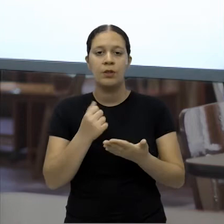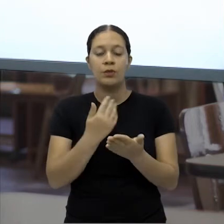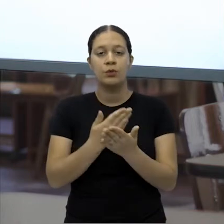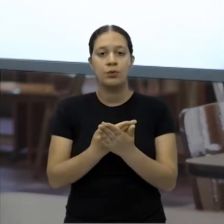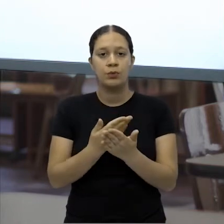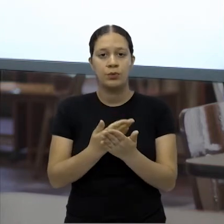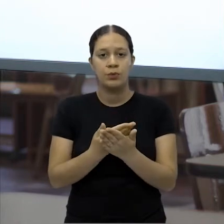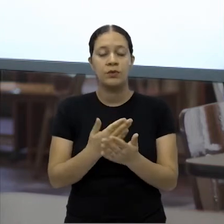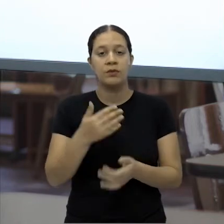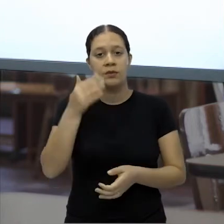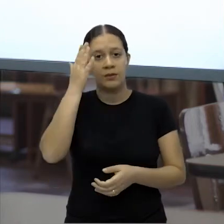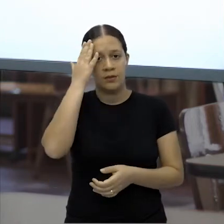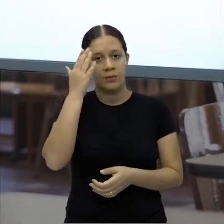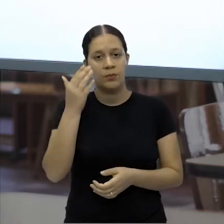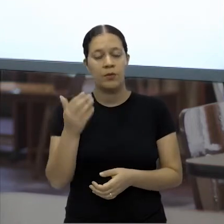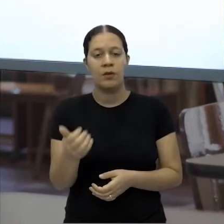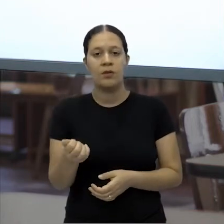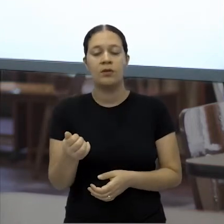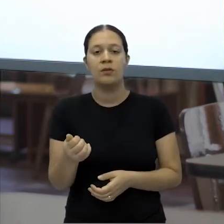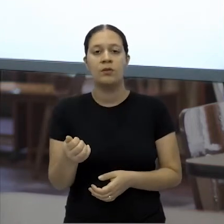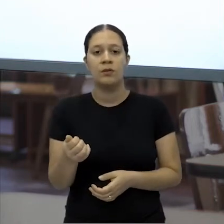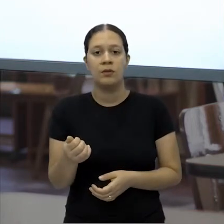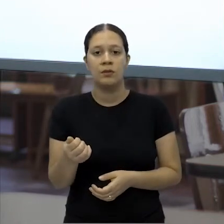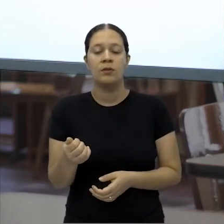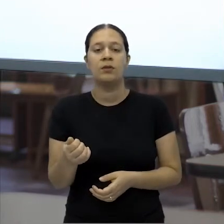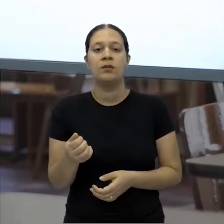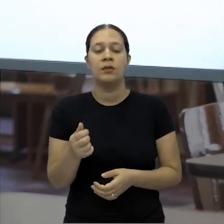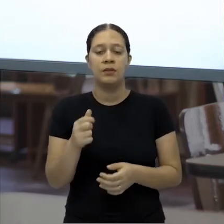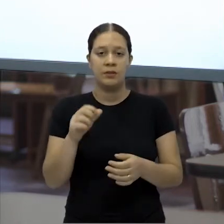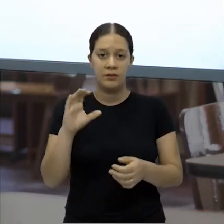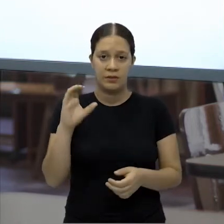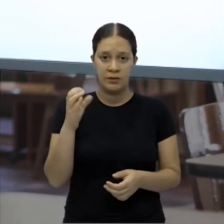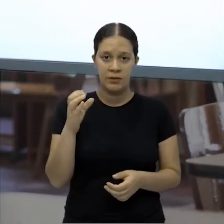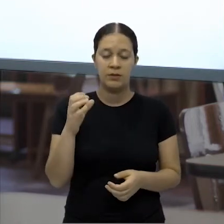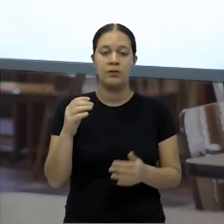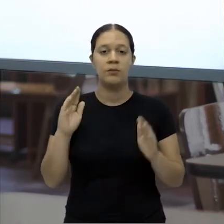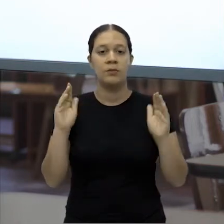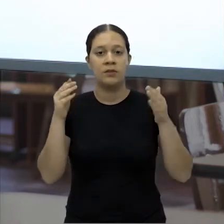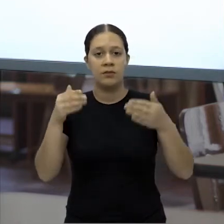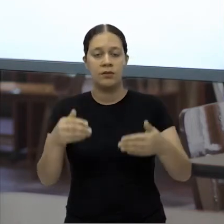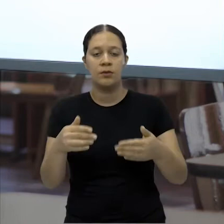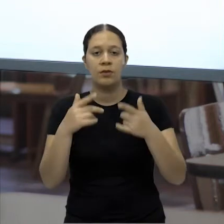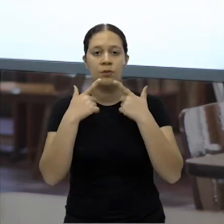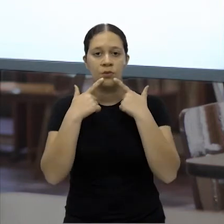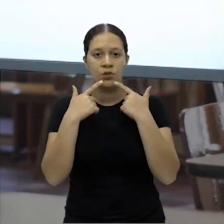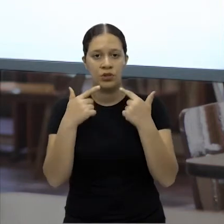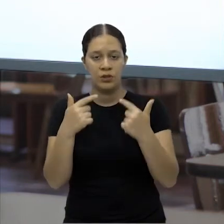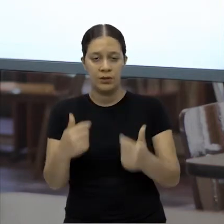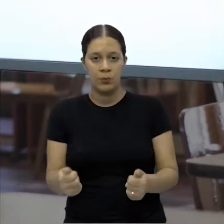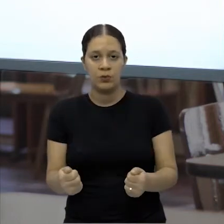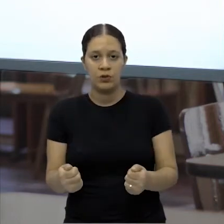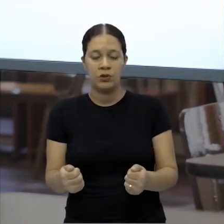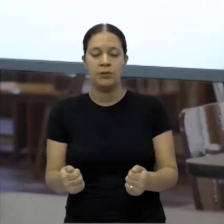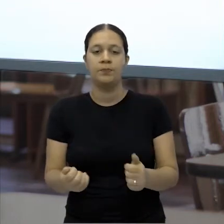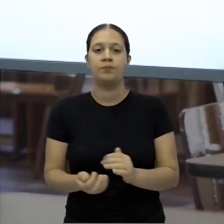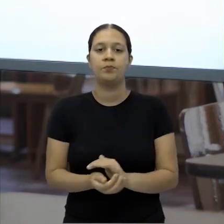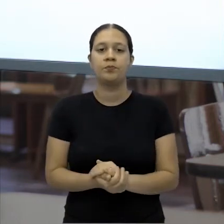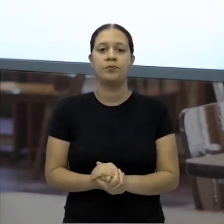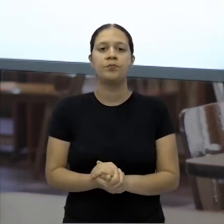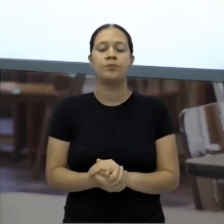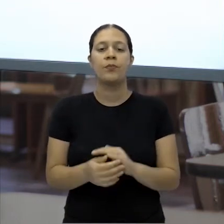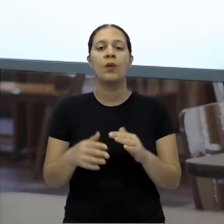algum estudo. Sabemos que existe uma ciência específica da língua chamada